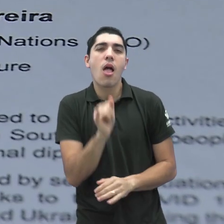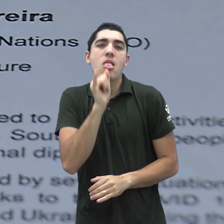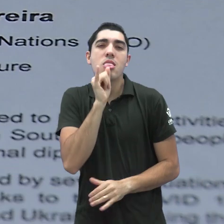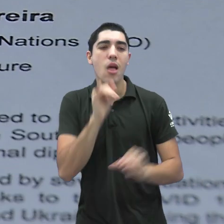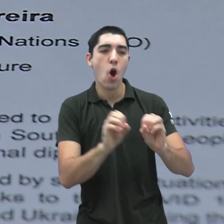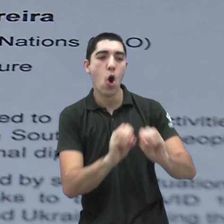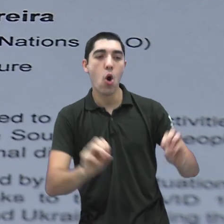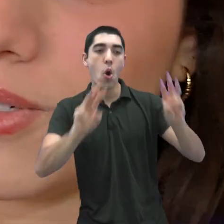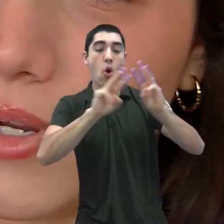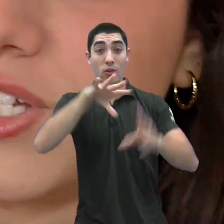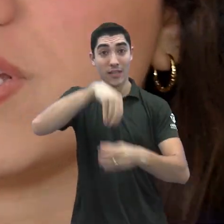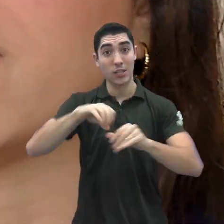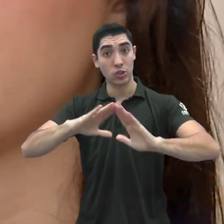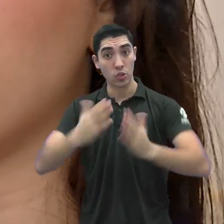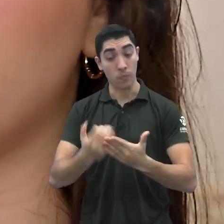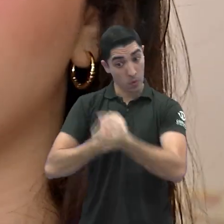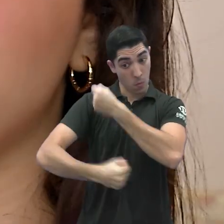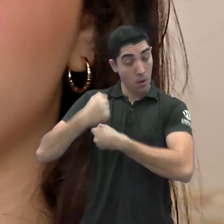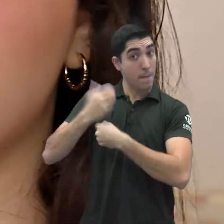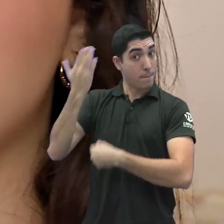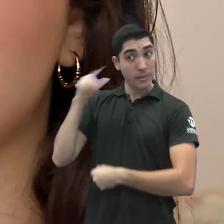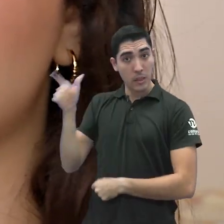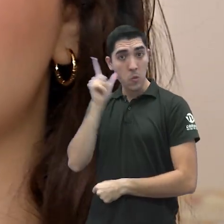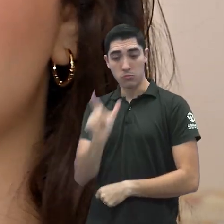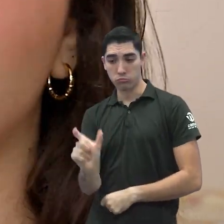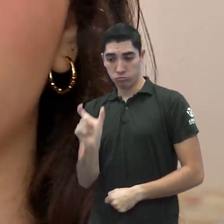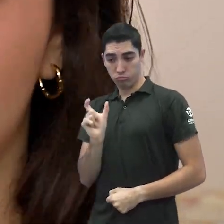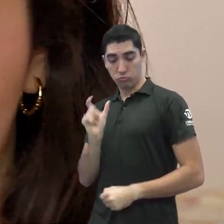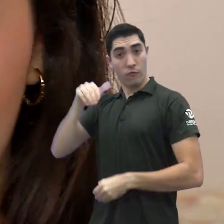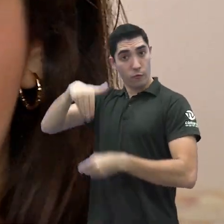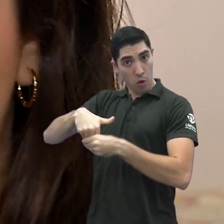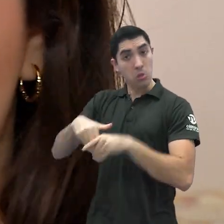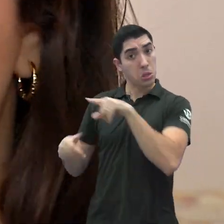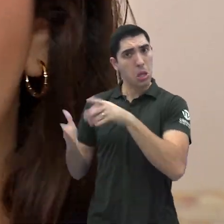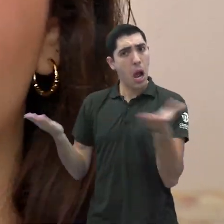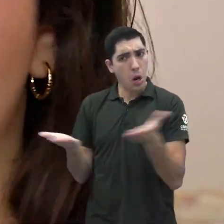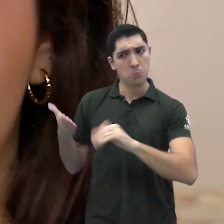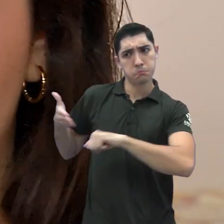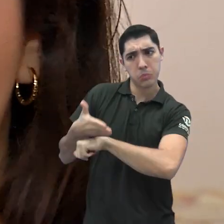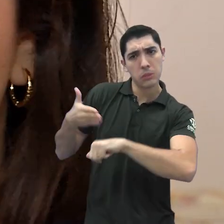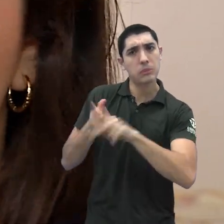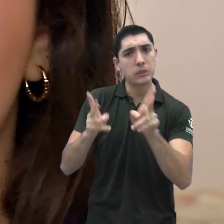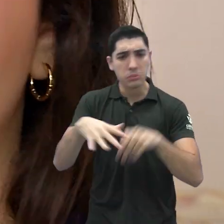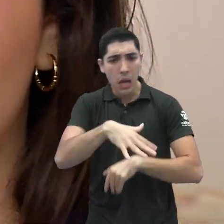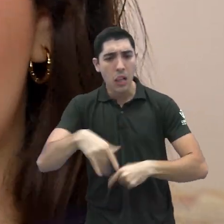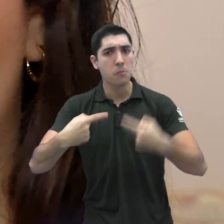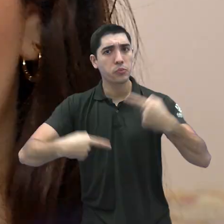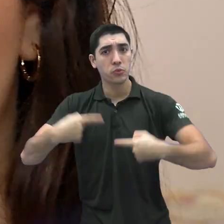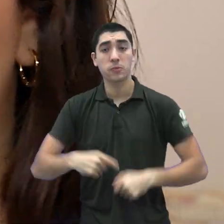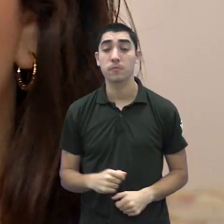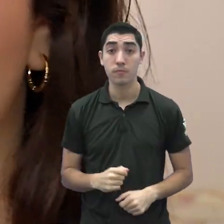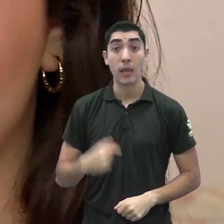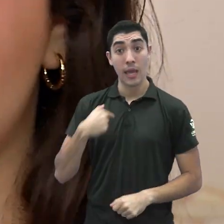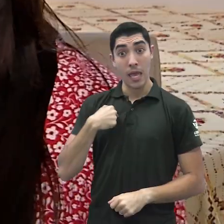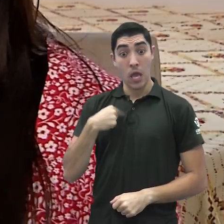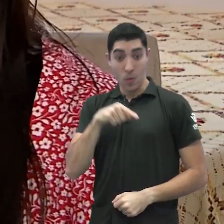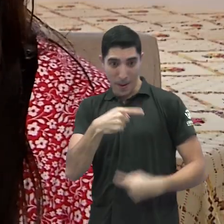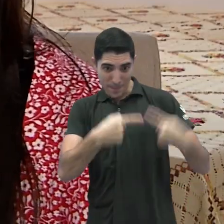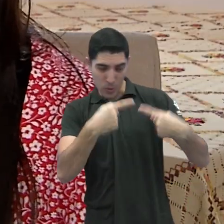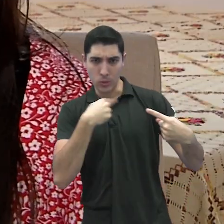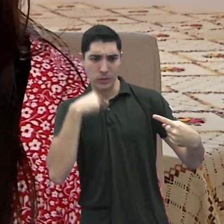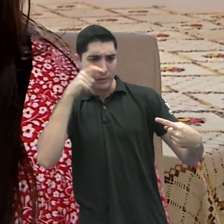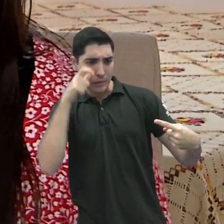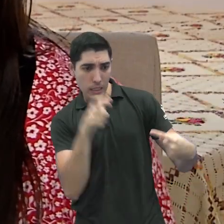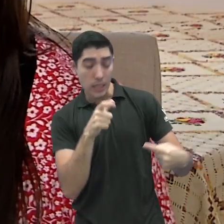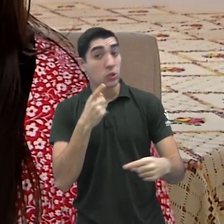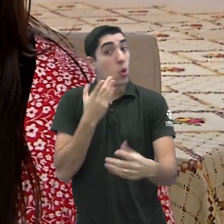simulações da ONU no colégio. No ano passado, tirou o título de eleitor e vem acompanhando ativamente os debates políticos. Meu interesse